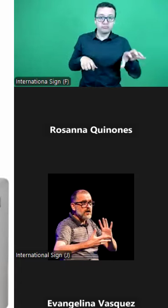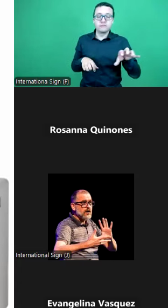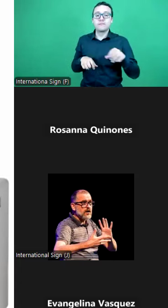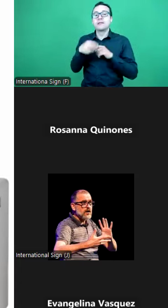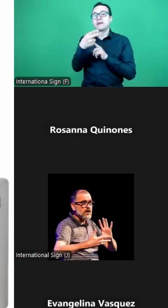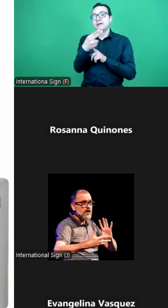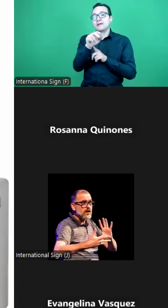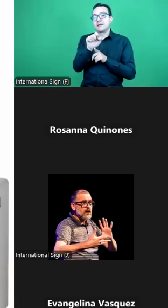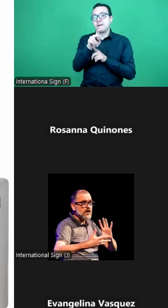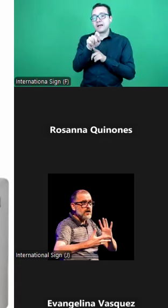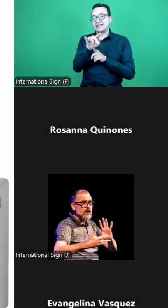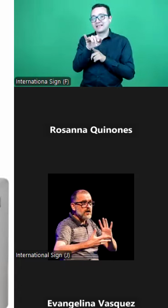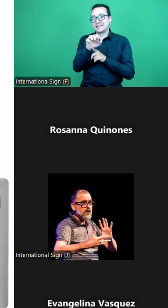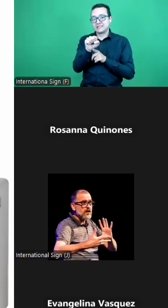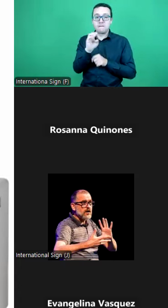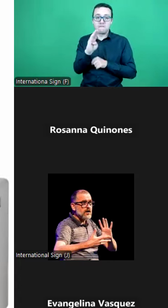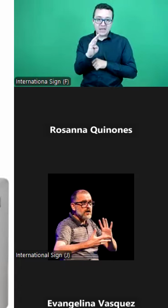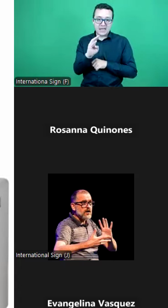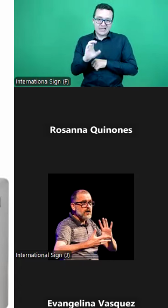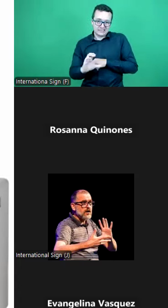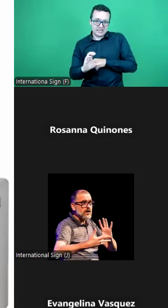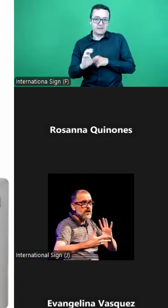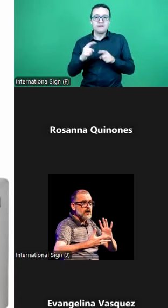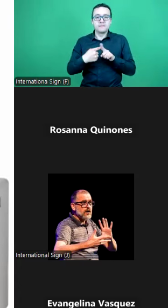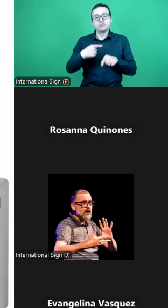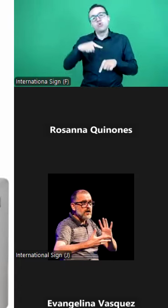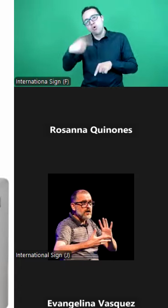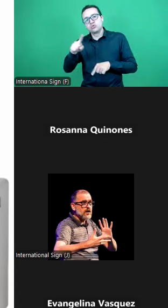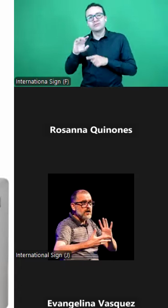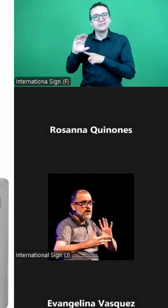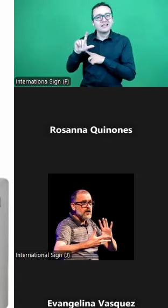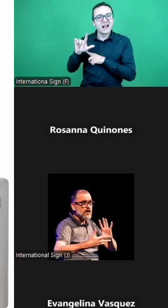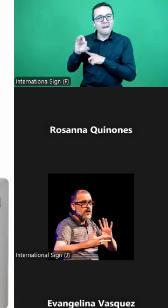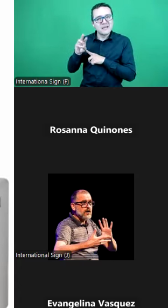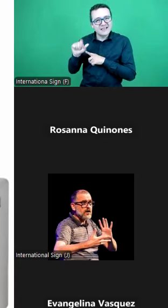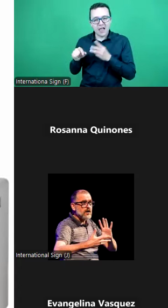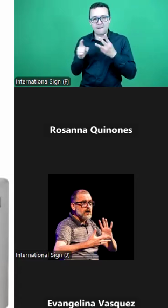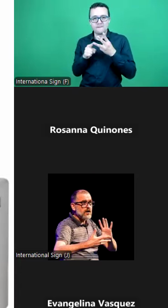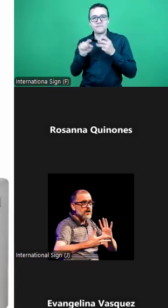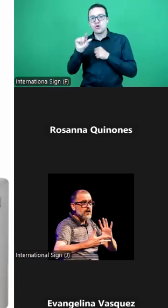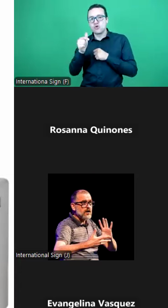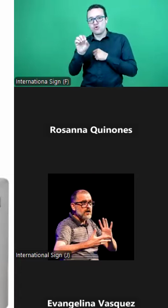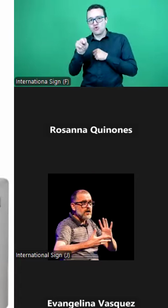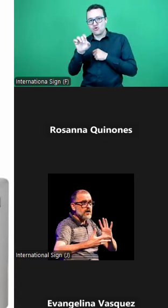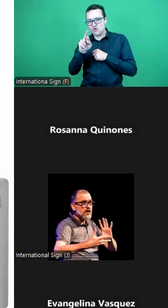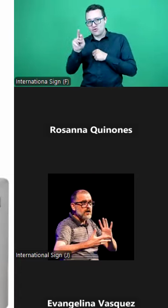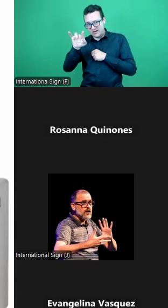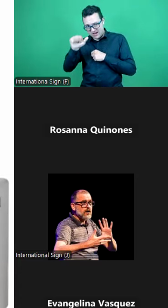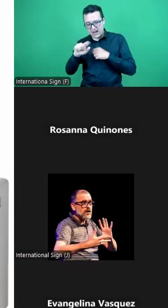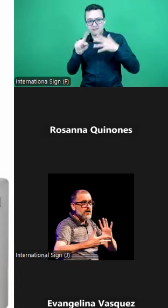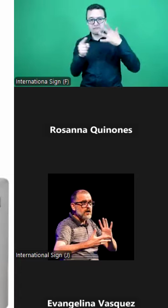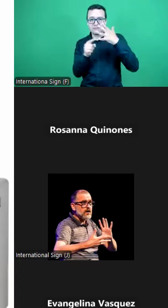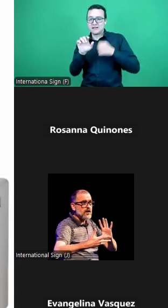a carga viral do HIV e outras doenças como clamídia, trachomatis e